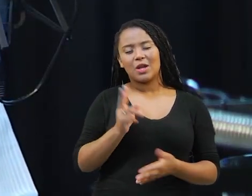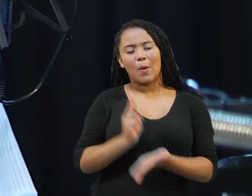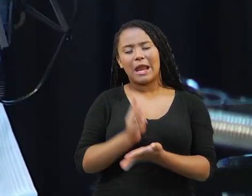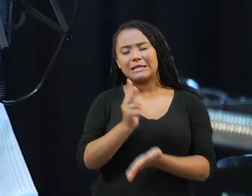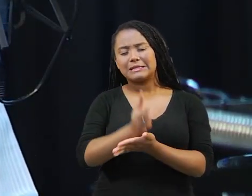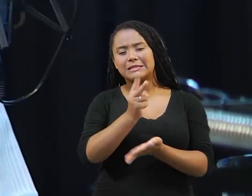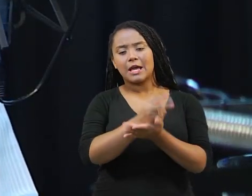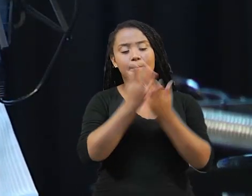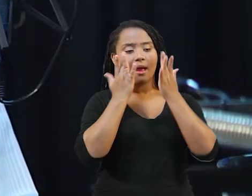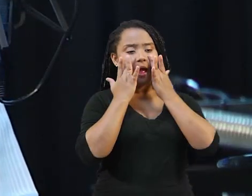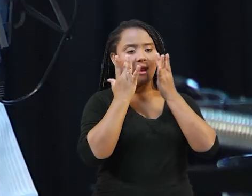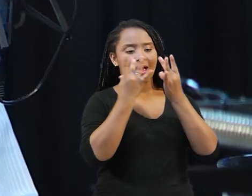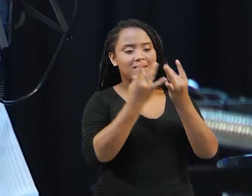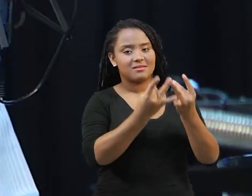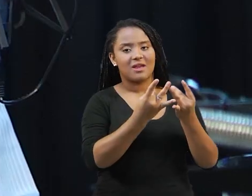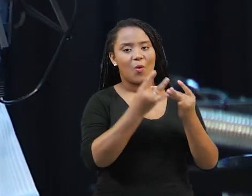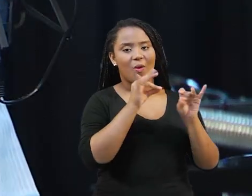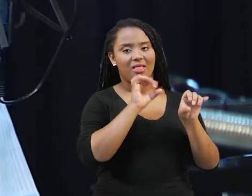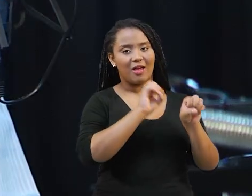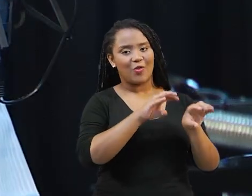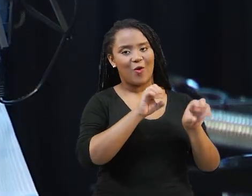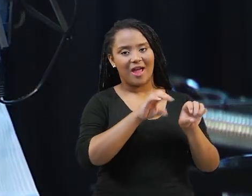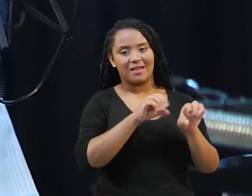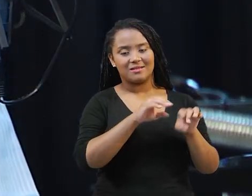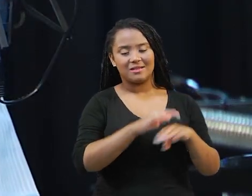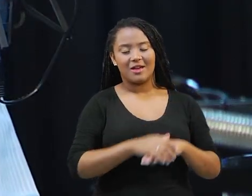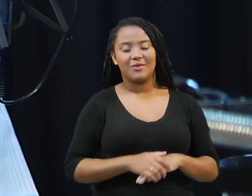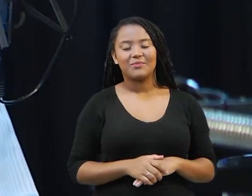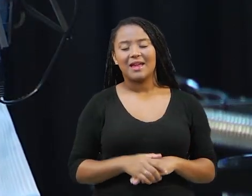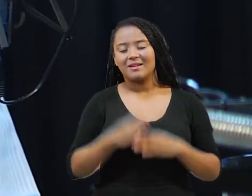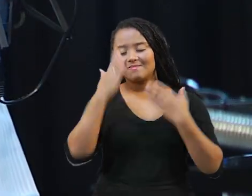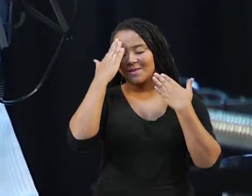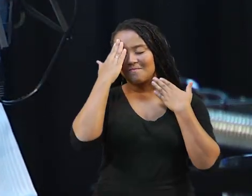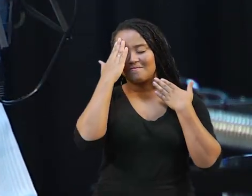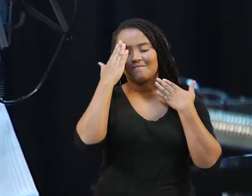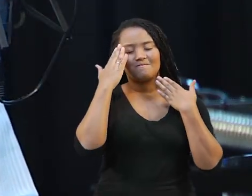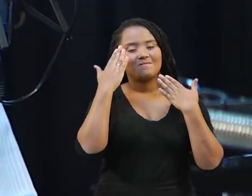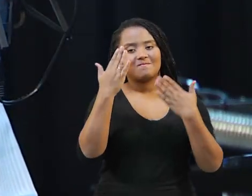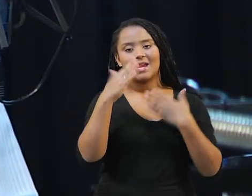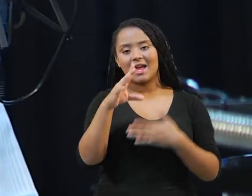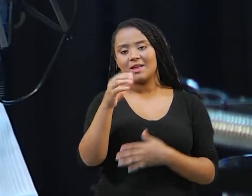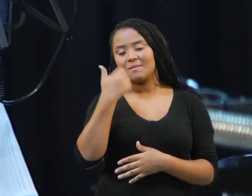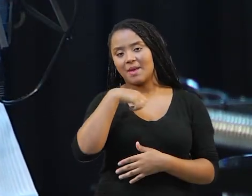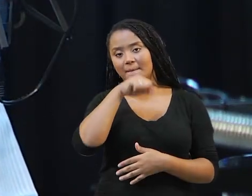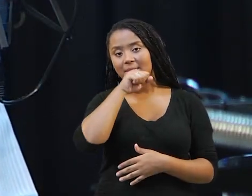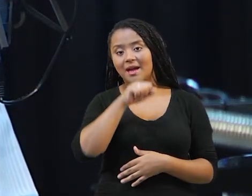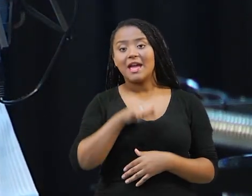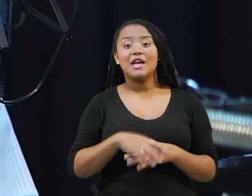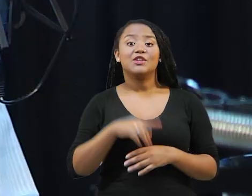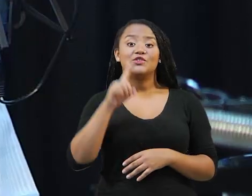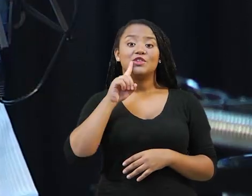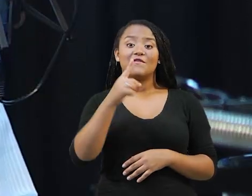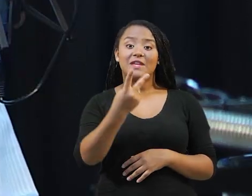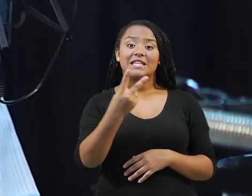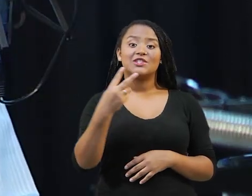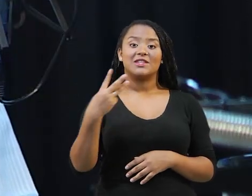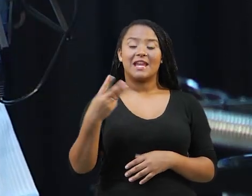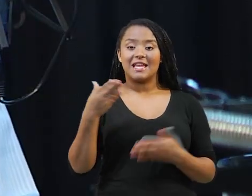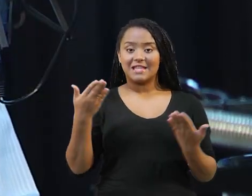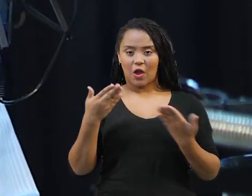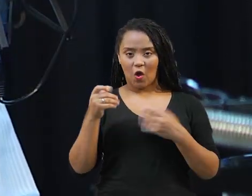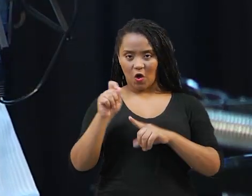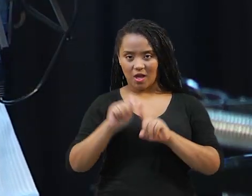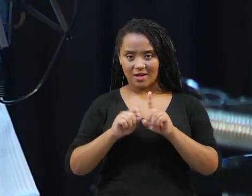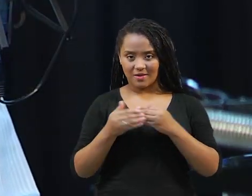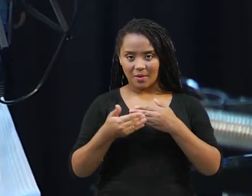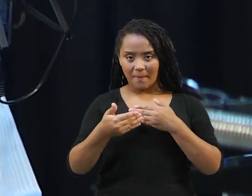mãe. E inclusive ela faz 80 anos agora esse mês, dia 23. Tem essa